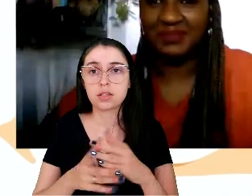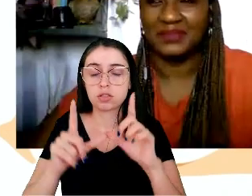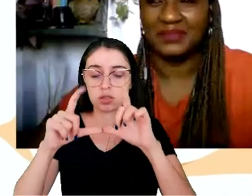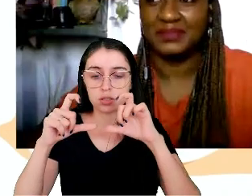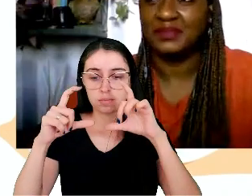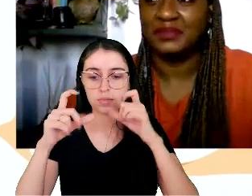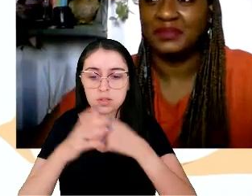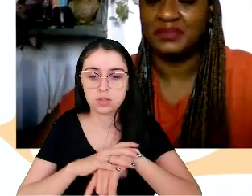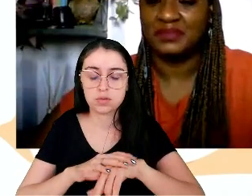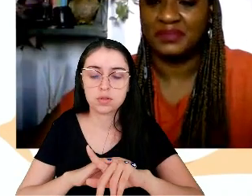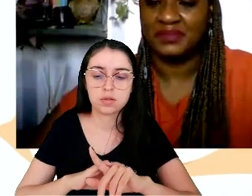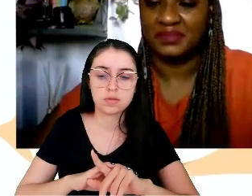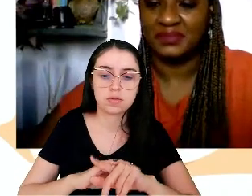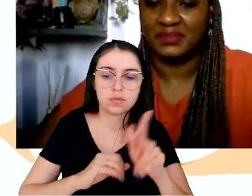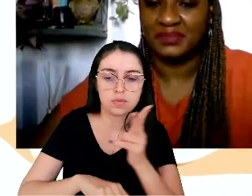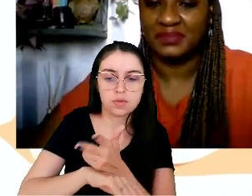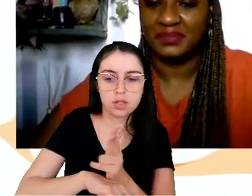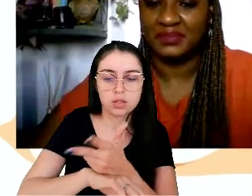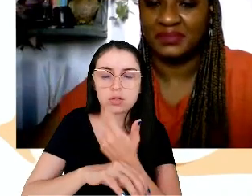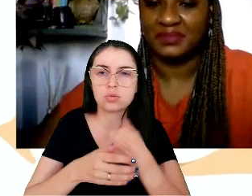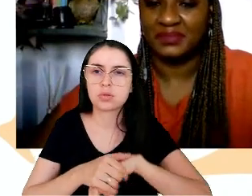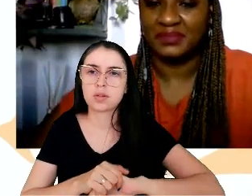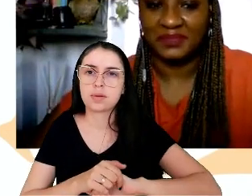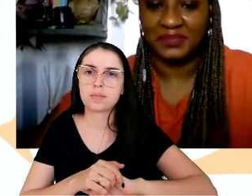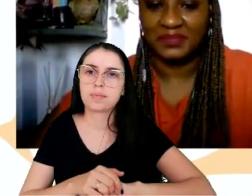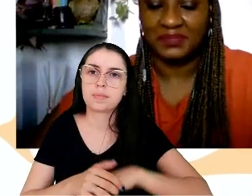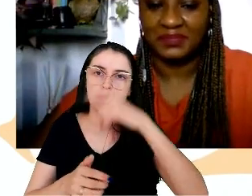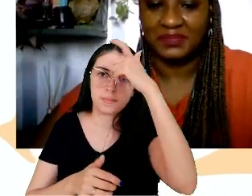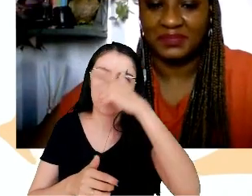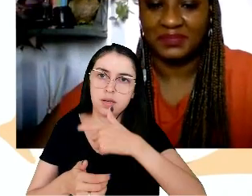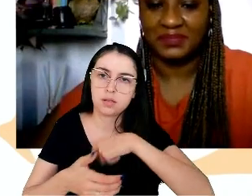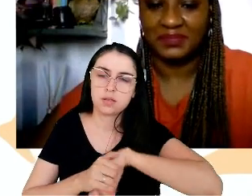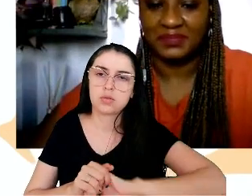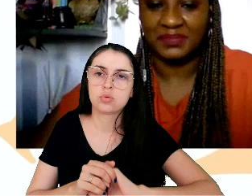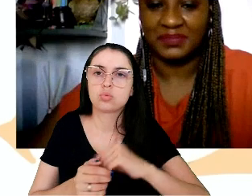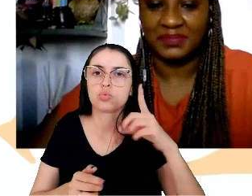de vídeo fotográfica em primeira pessoa,